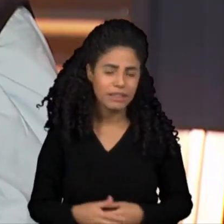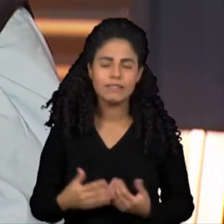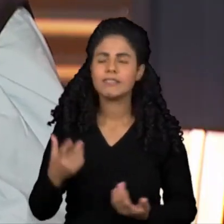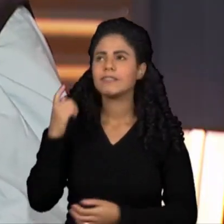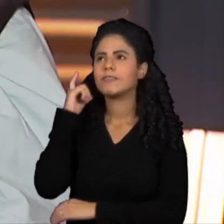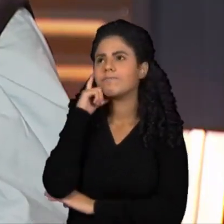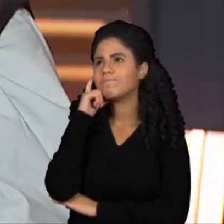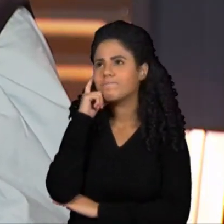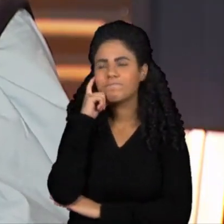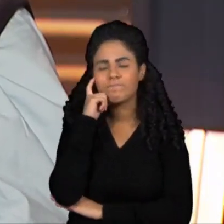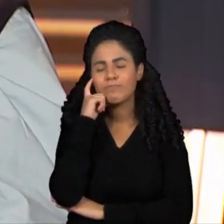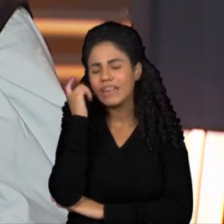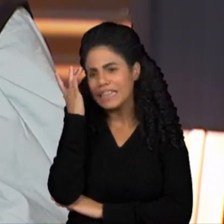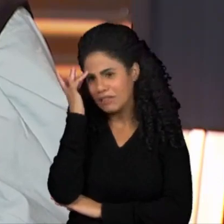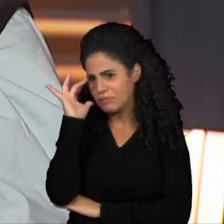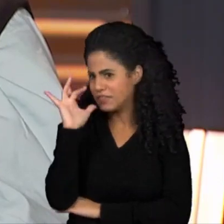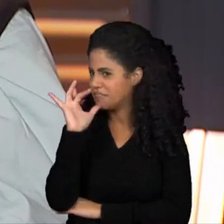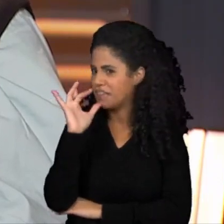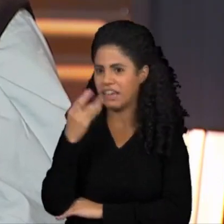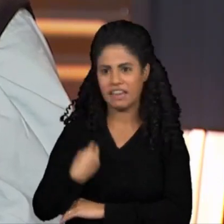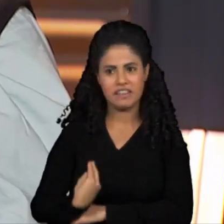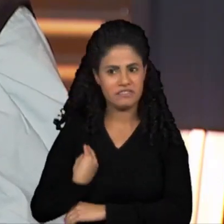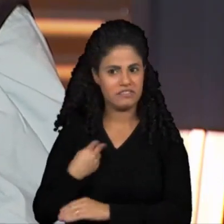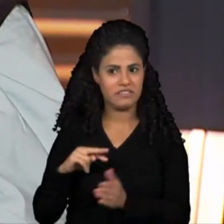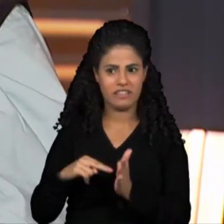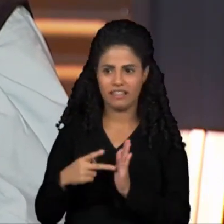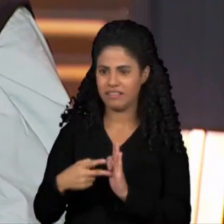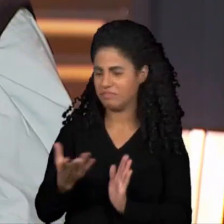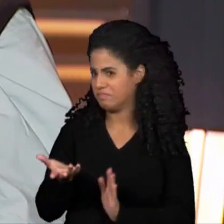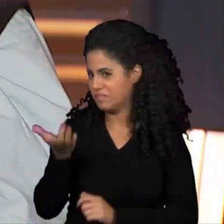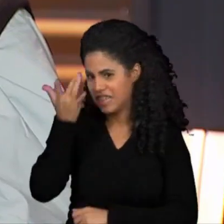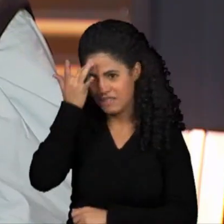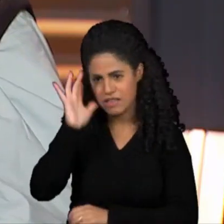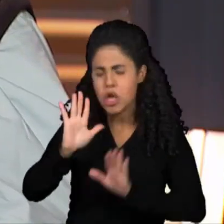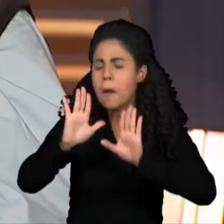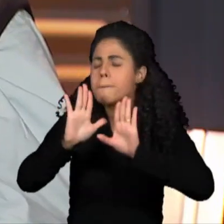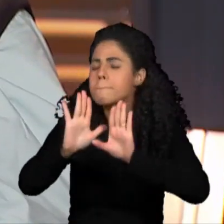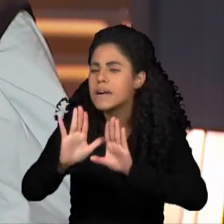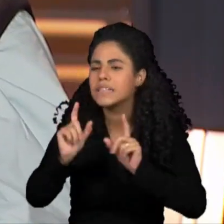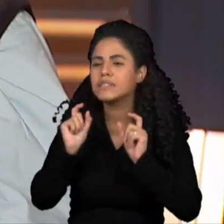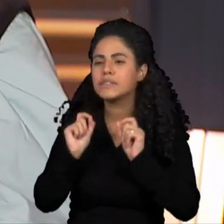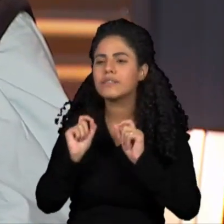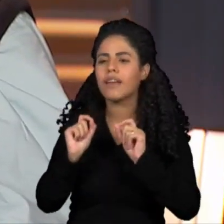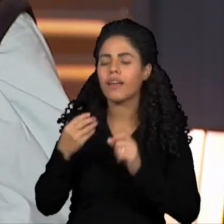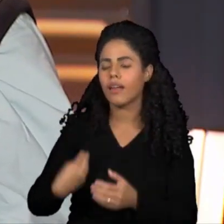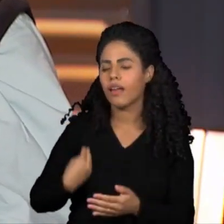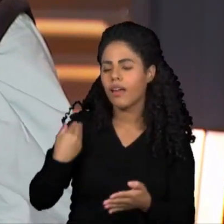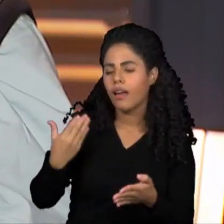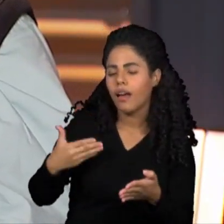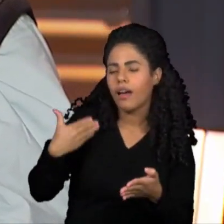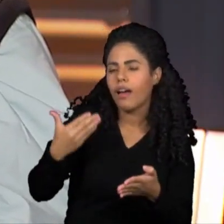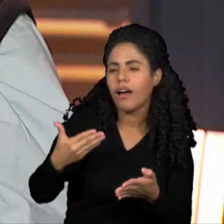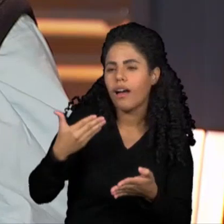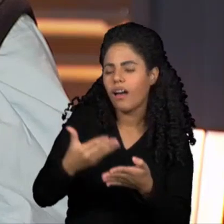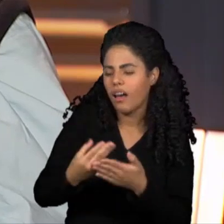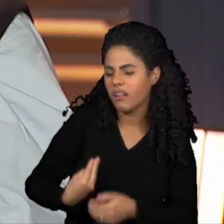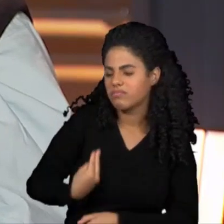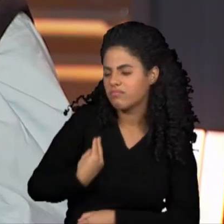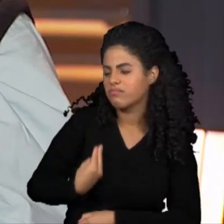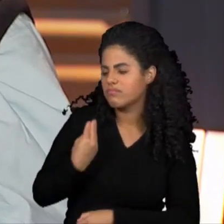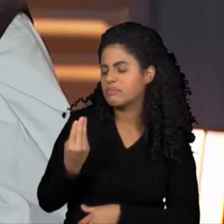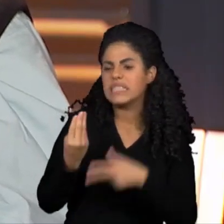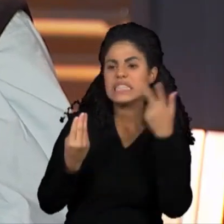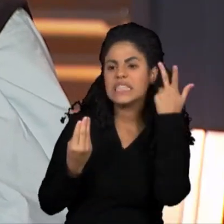e eu não sei o que é a vida mas eu penso que a vida e por muito tempo eu achei que ela vir de